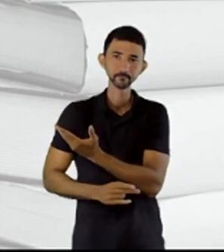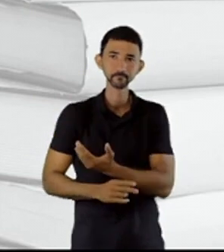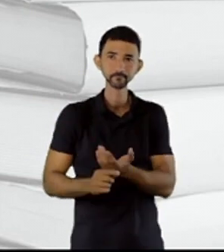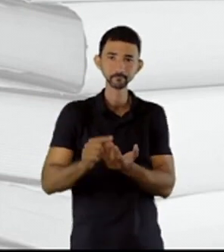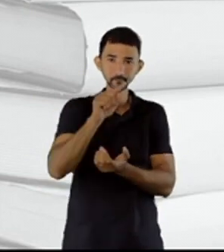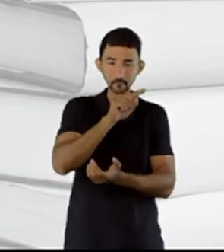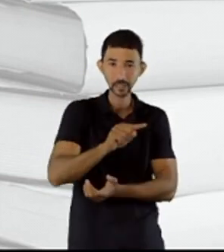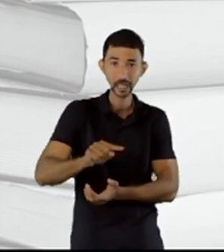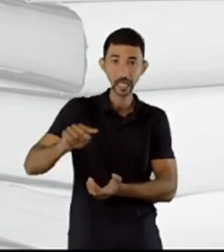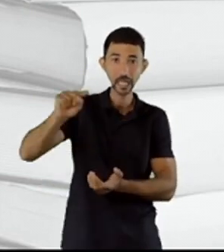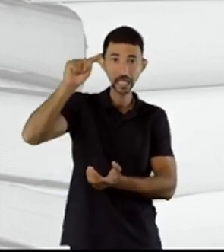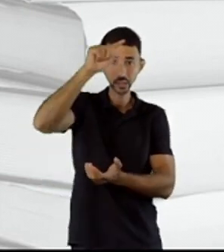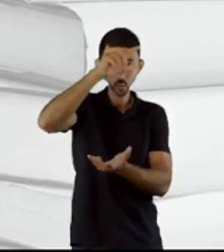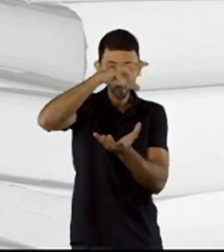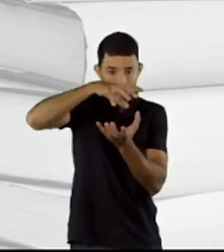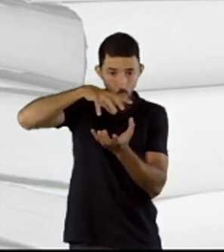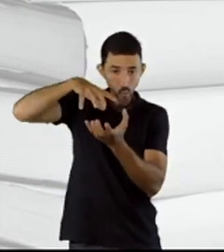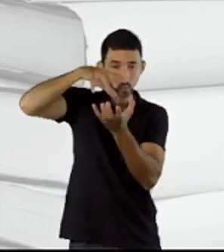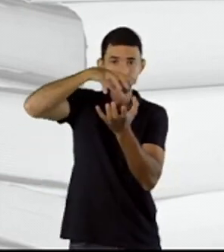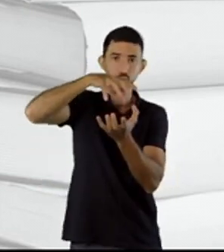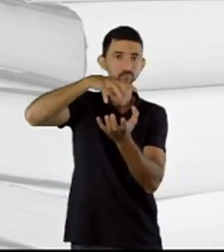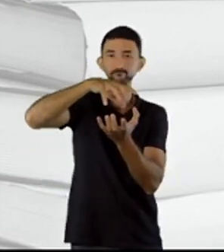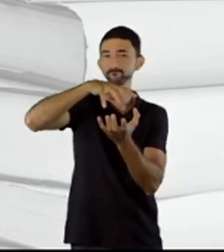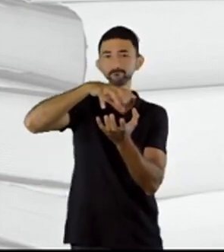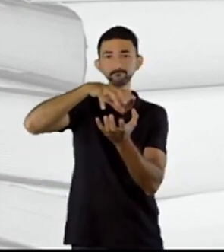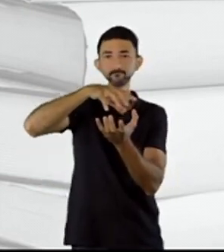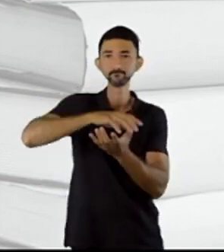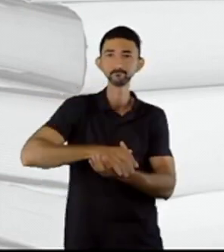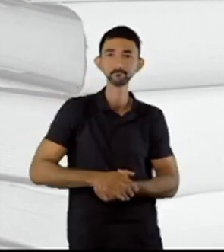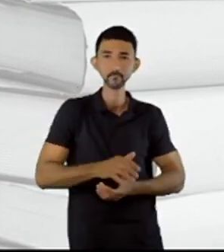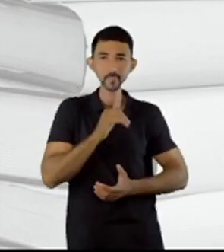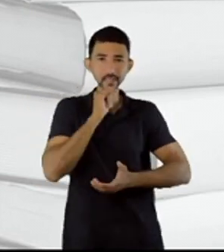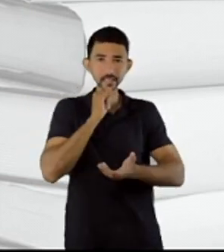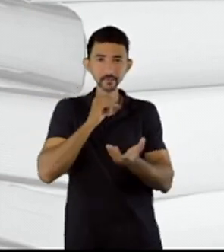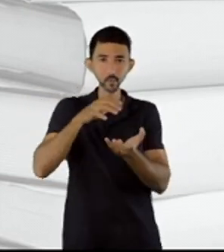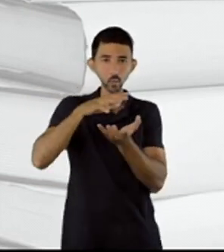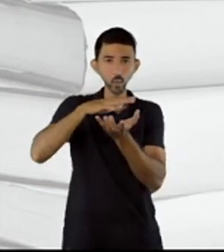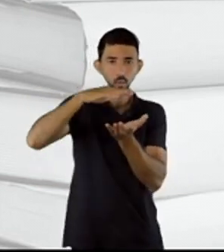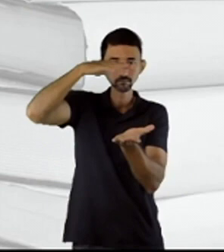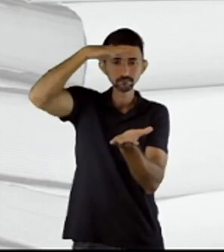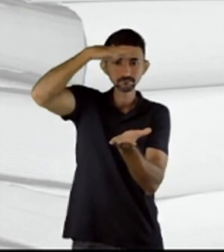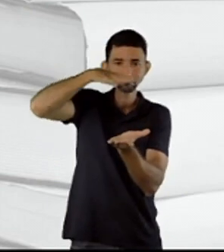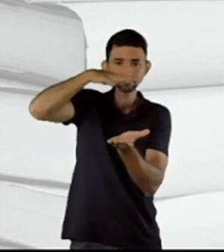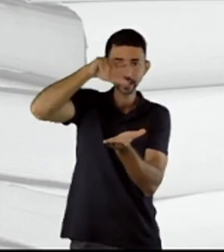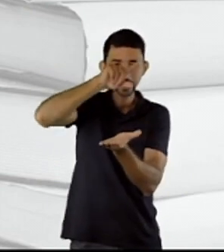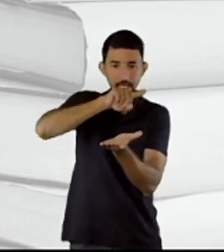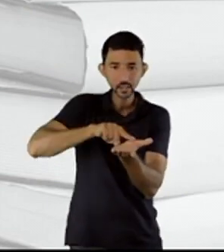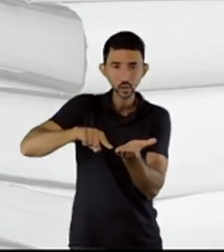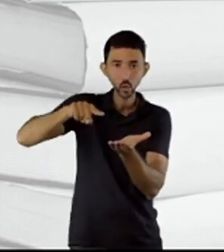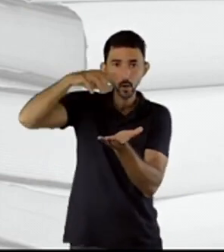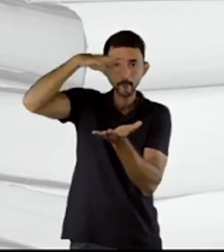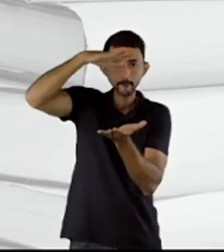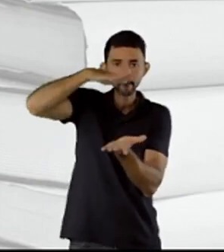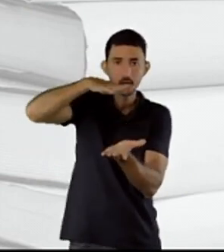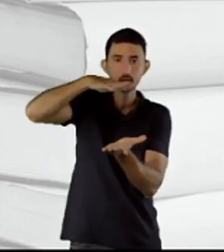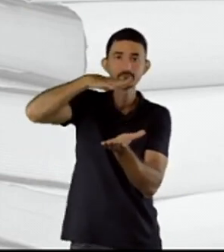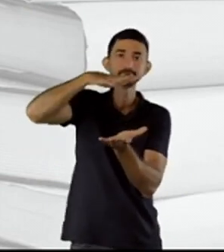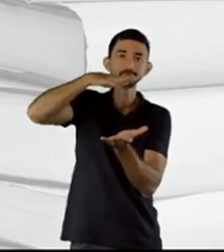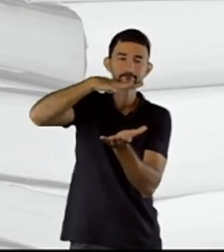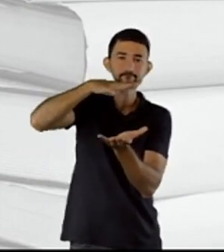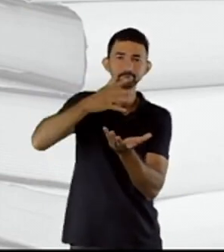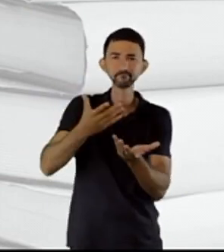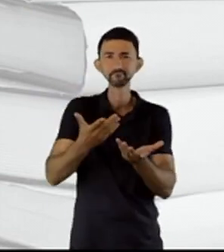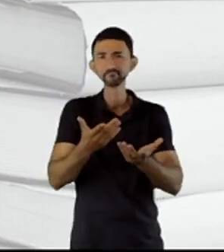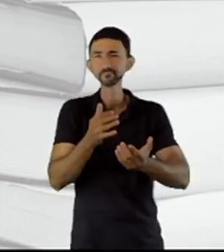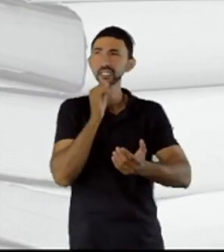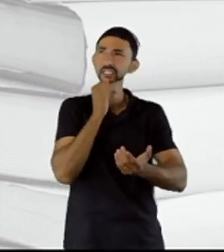totalmente redondo, mas também ela não tem um formato tão...